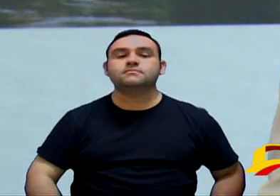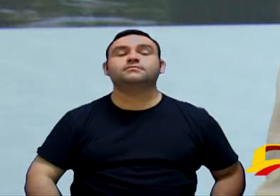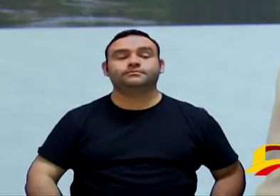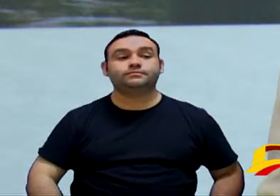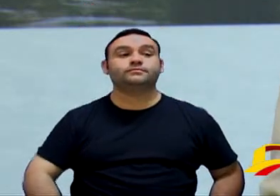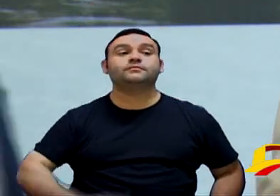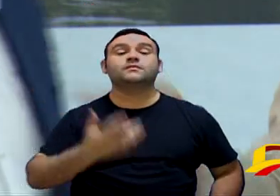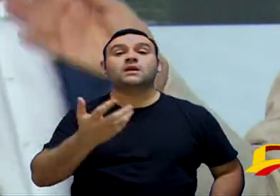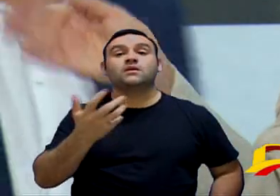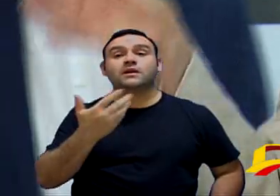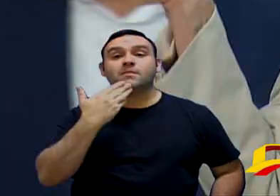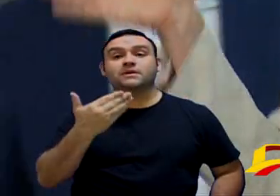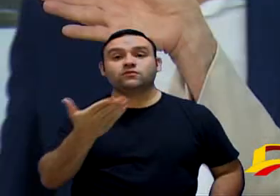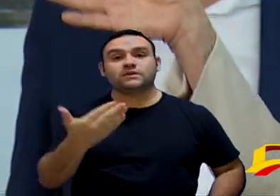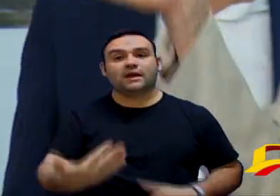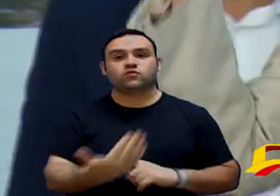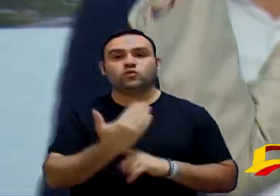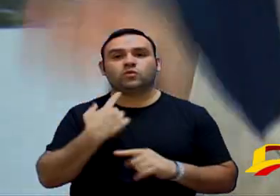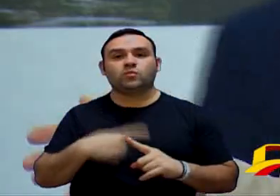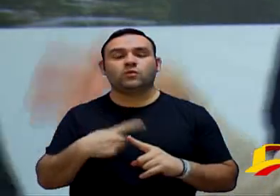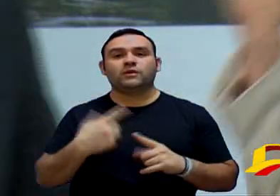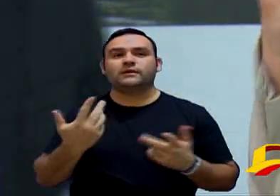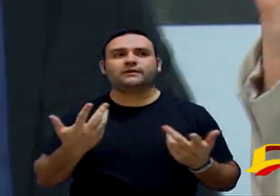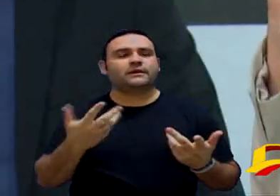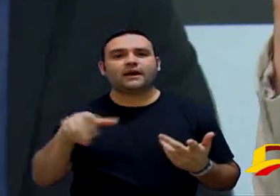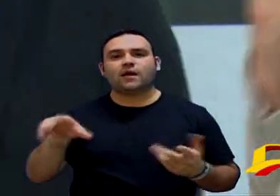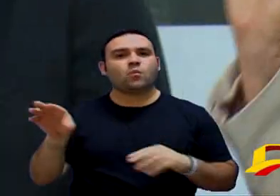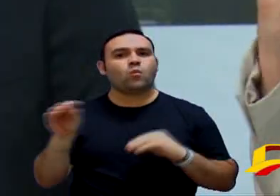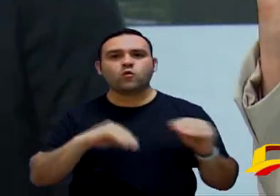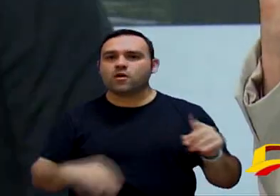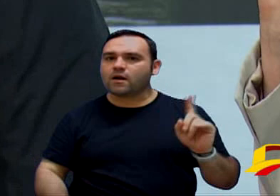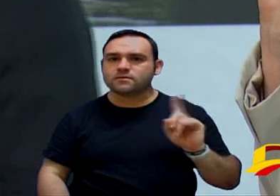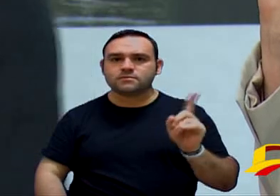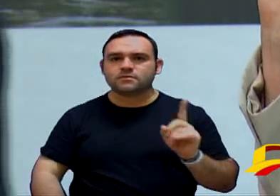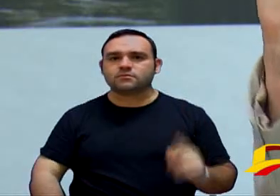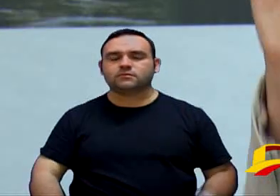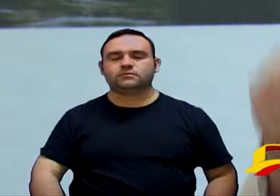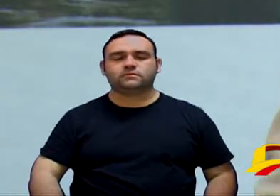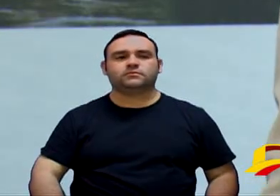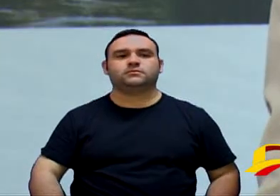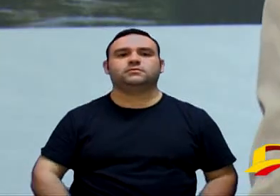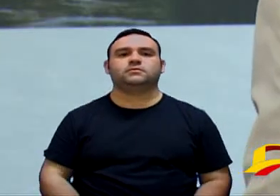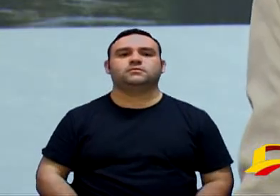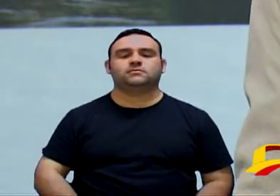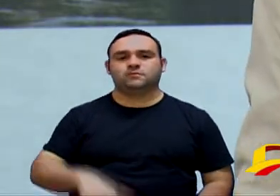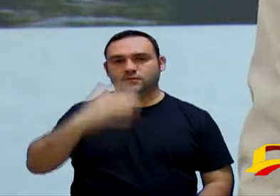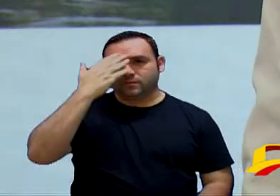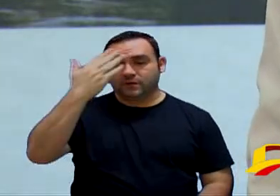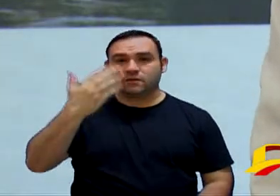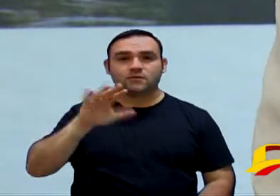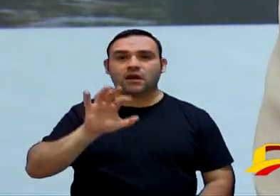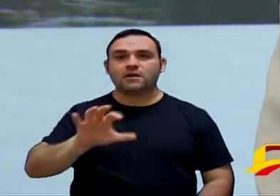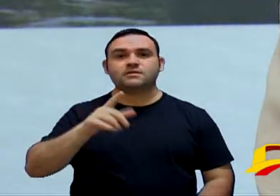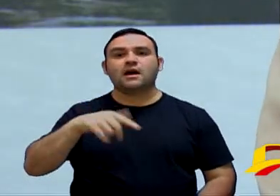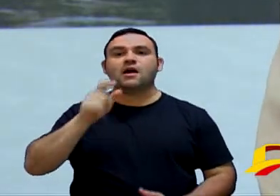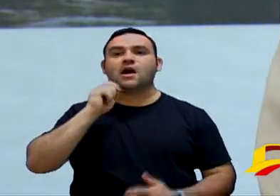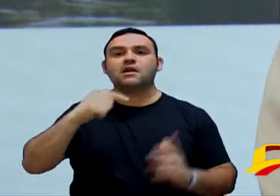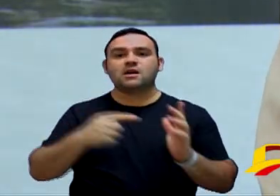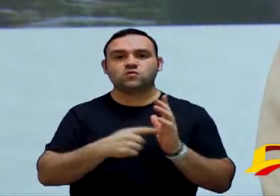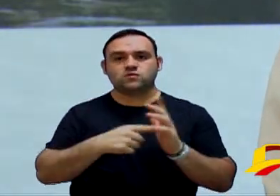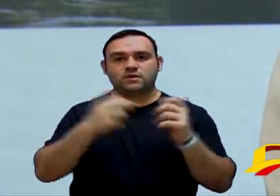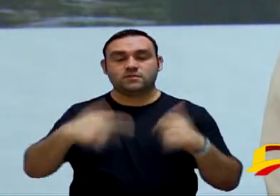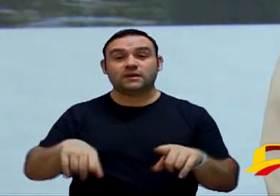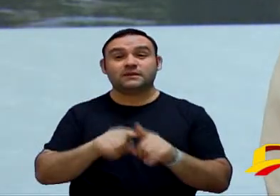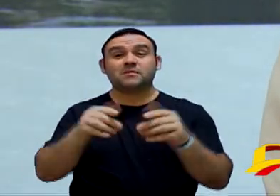Sim eu gostaria de pedir seu apoio porque essa barbaridade não se concretize muito obrigada essa denúncia que eu queria fazer